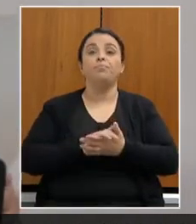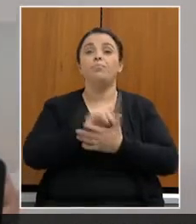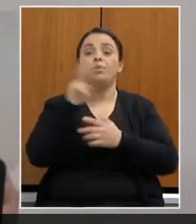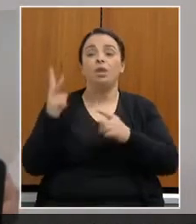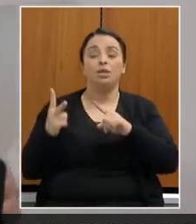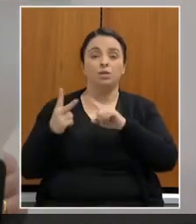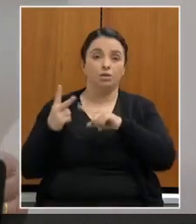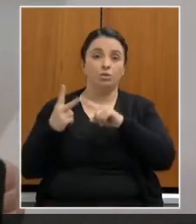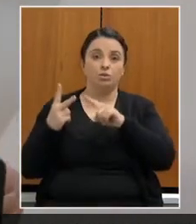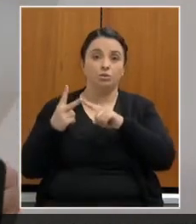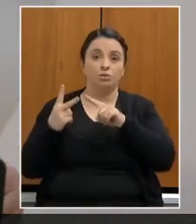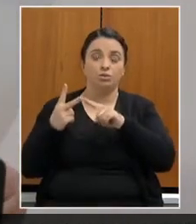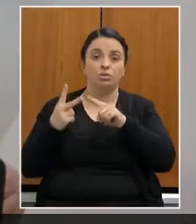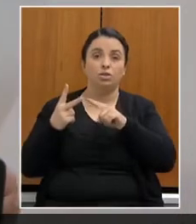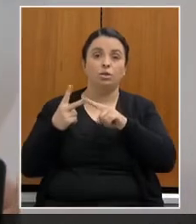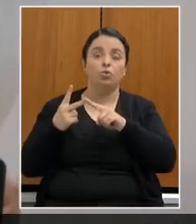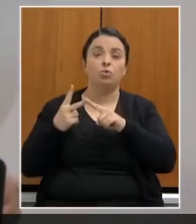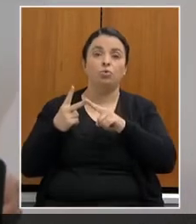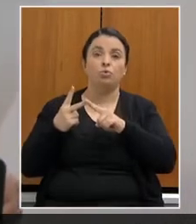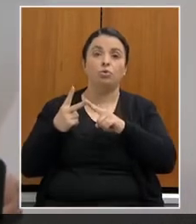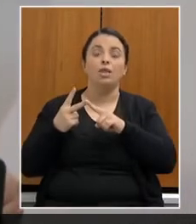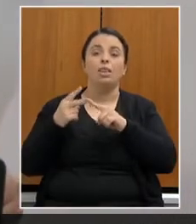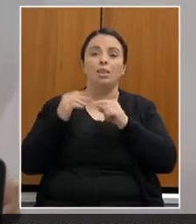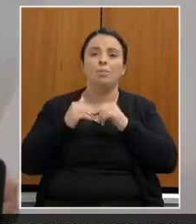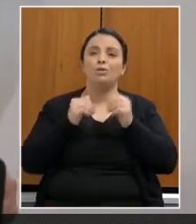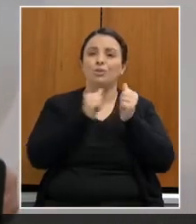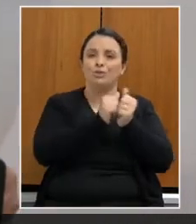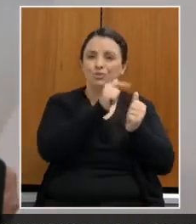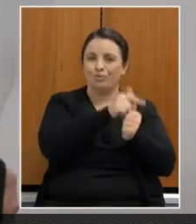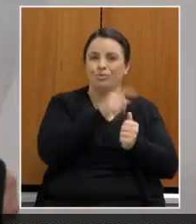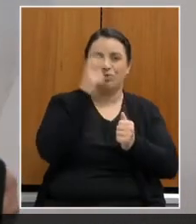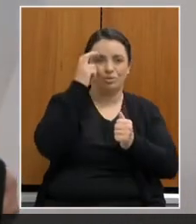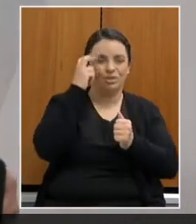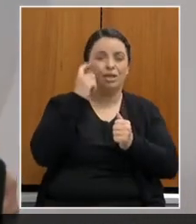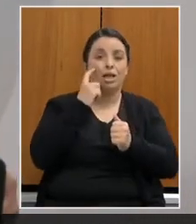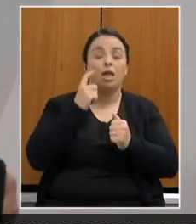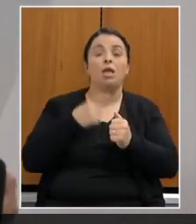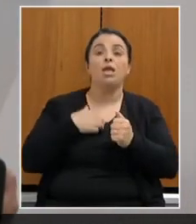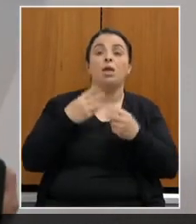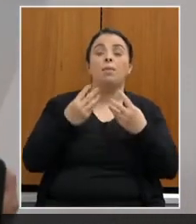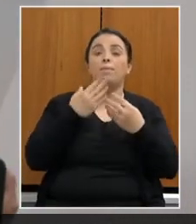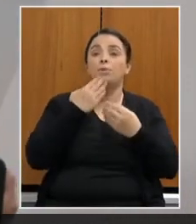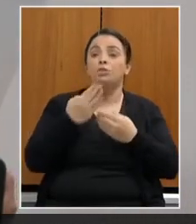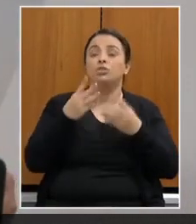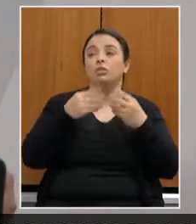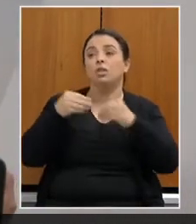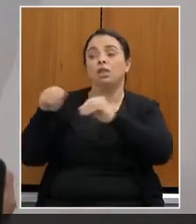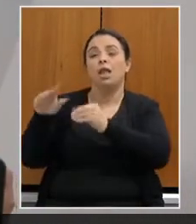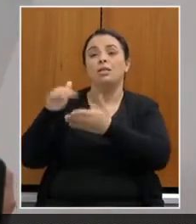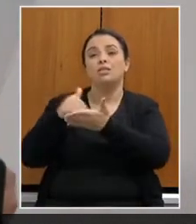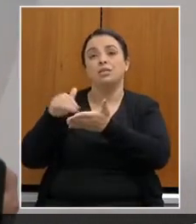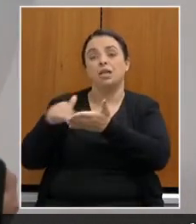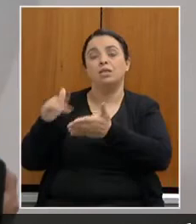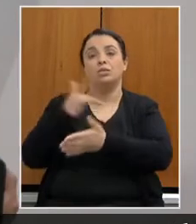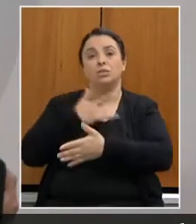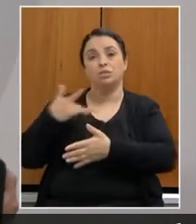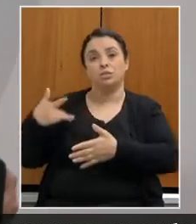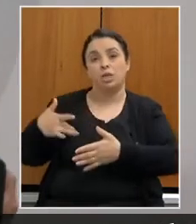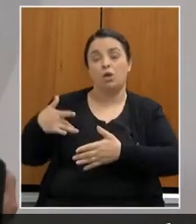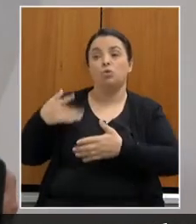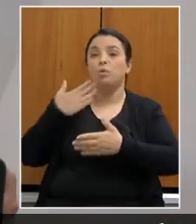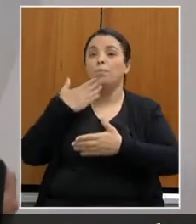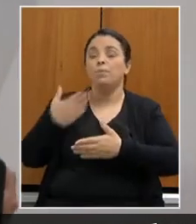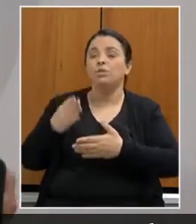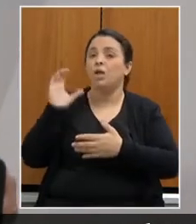a solicitação do deputado José Guilherme, é solicitando que seja encaminhado à Secretaria de Estado de Saúde, pedido de providência para que seja discutida